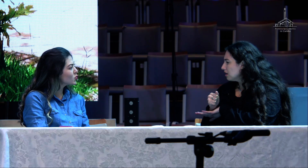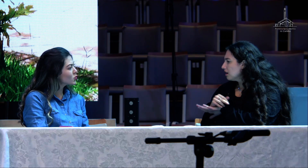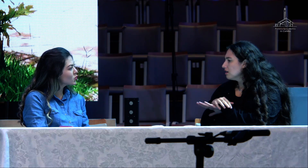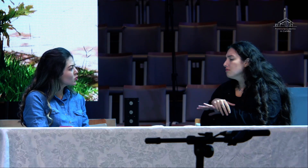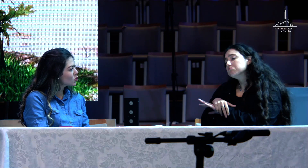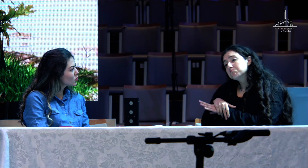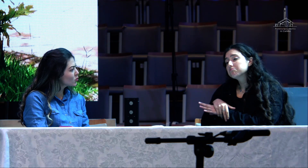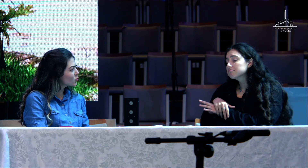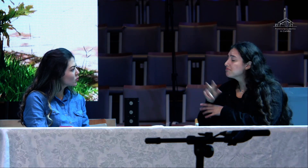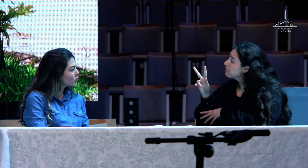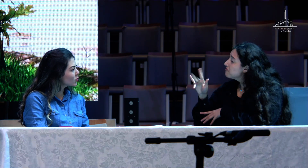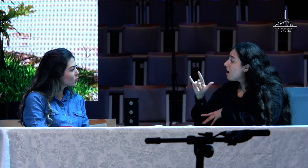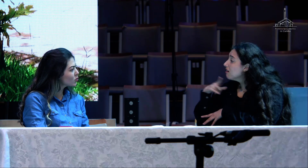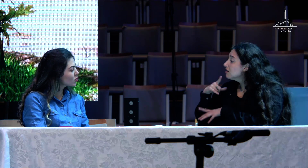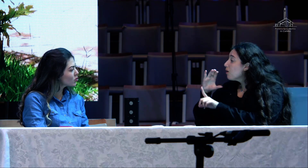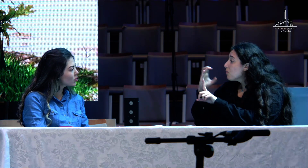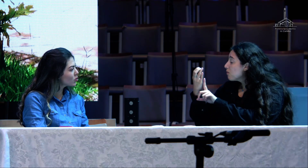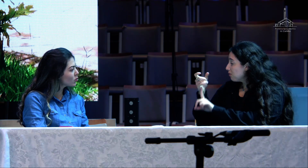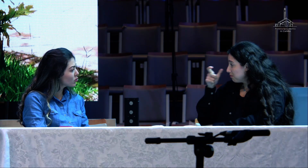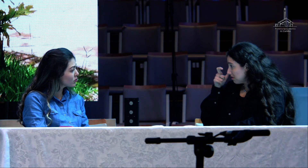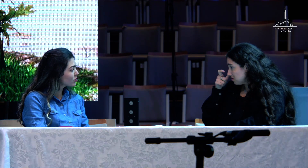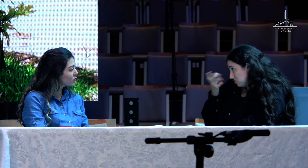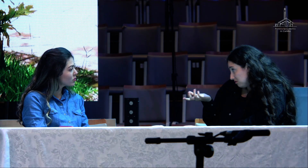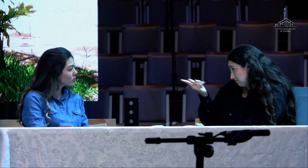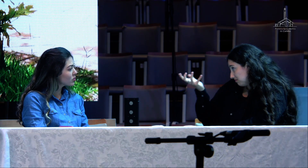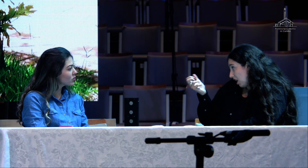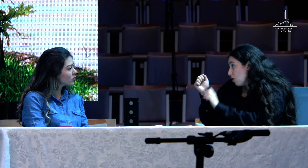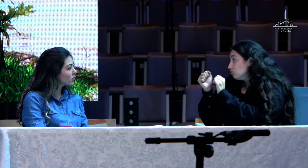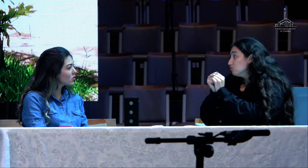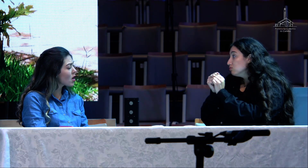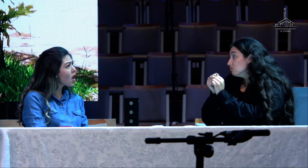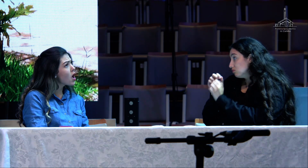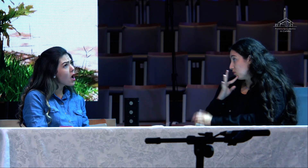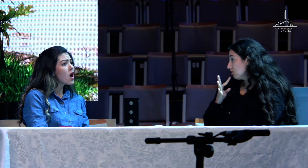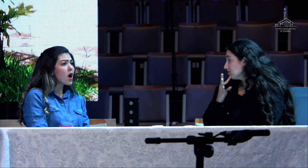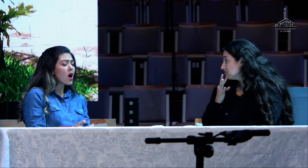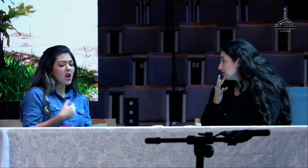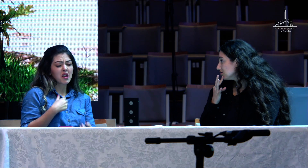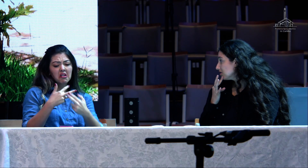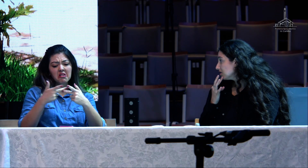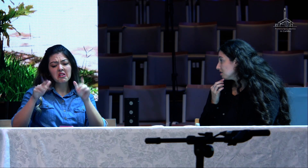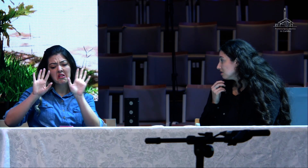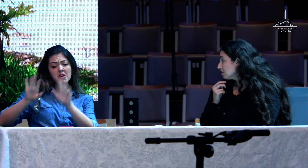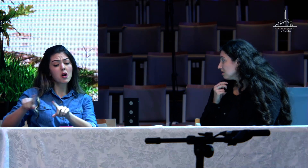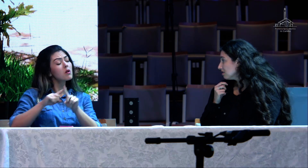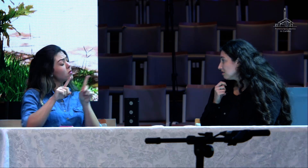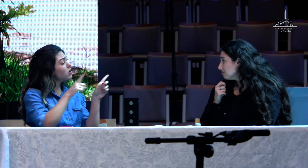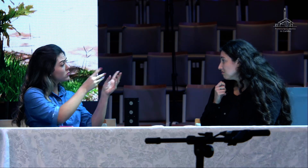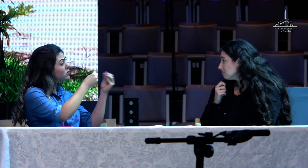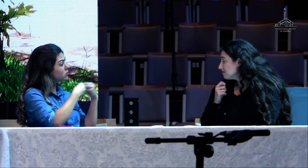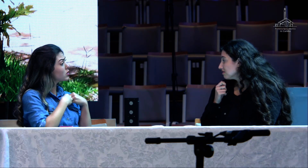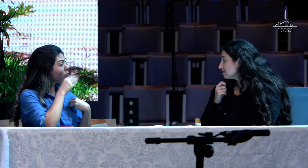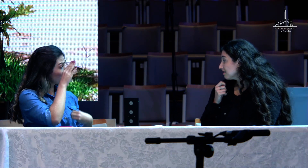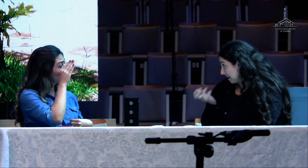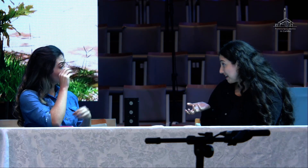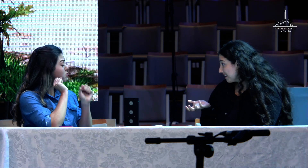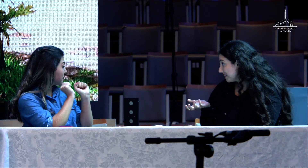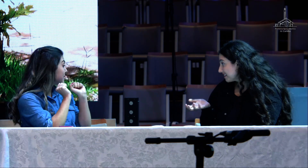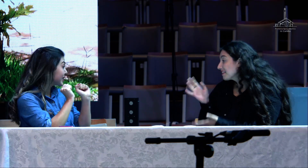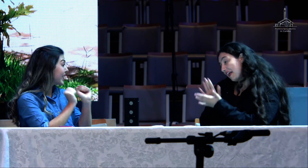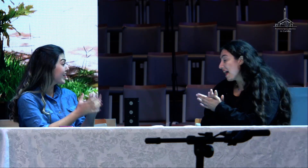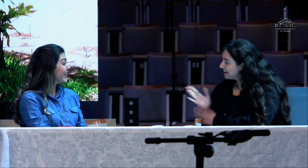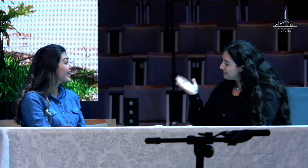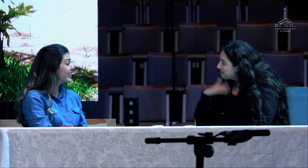isso? Não. Bem, ó, vai ter um culto especial. Você não quer dar uma olhada lá em casa, lá no culto?